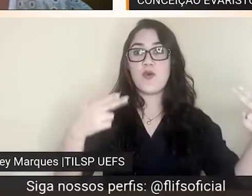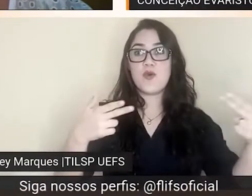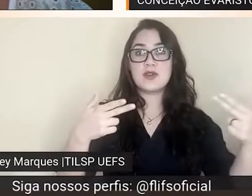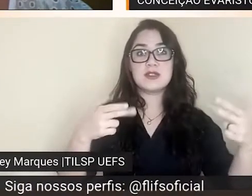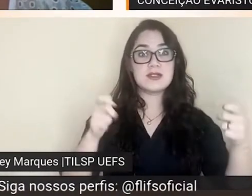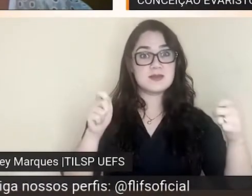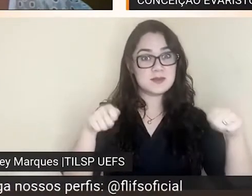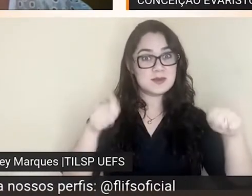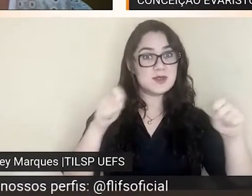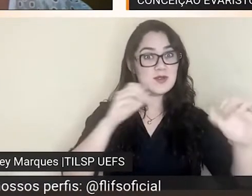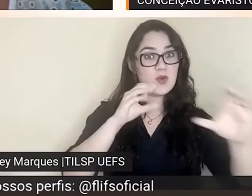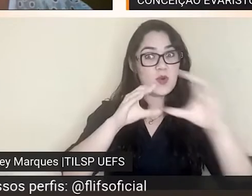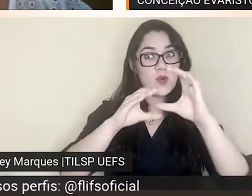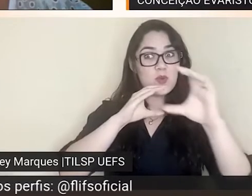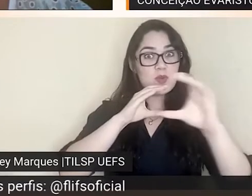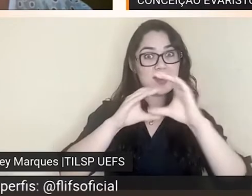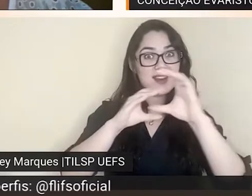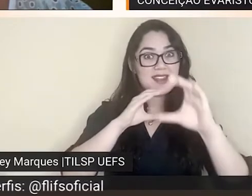com o contador, né?